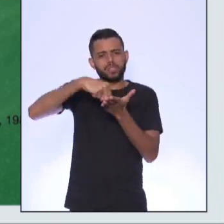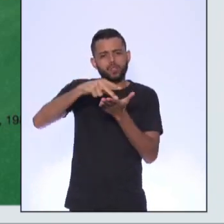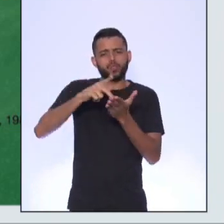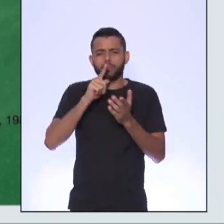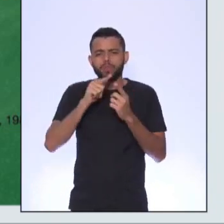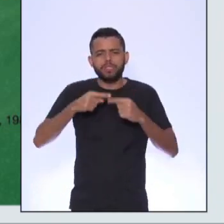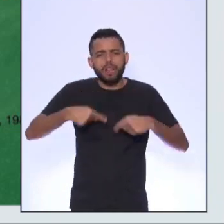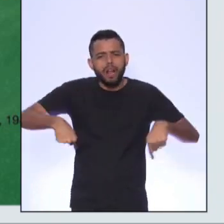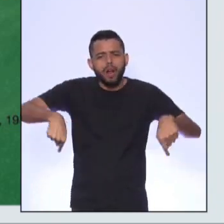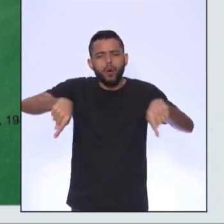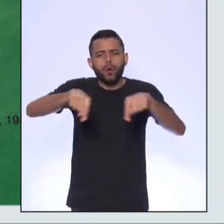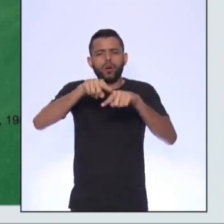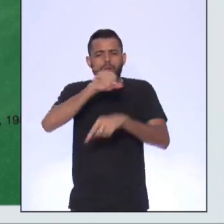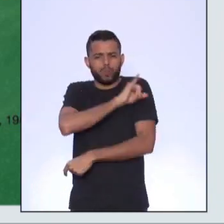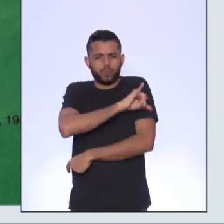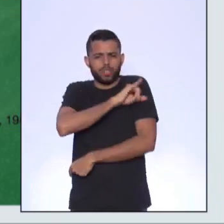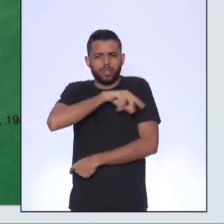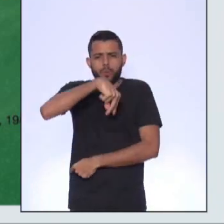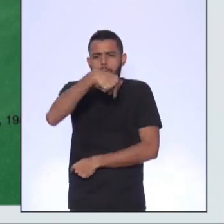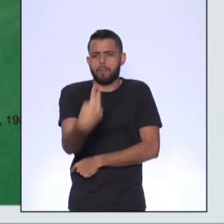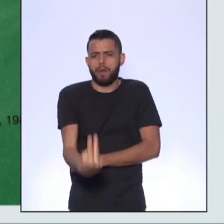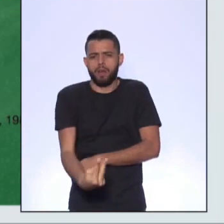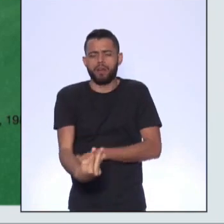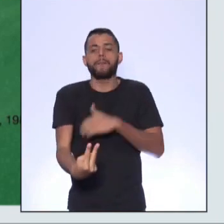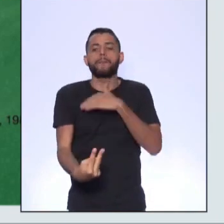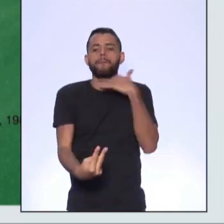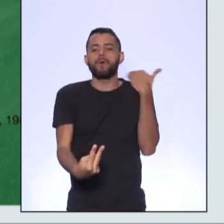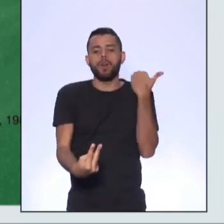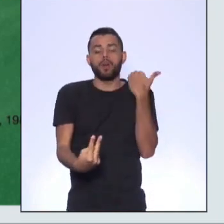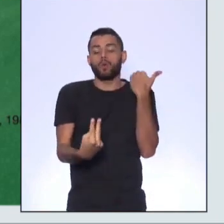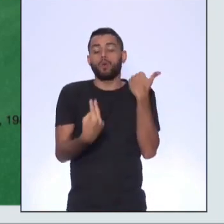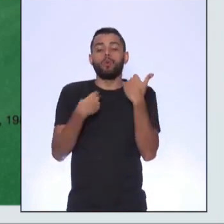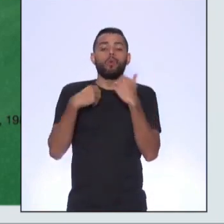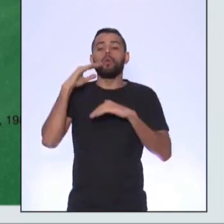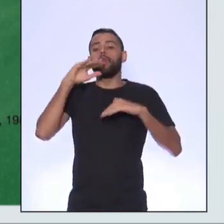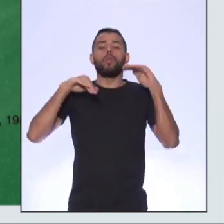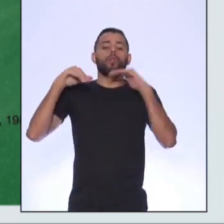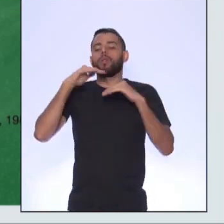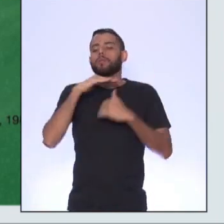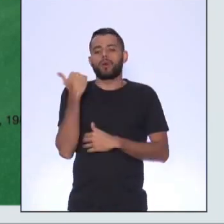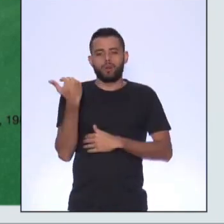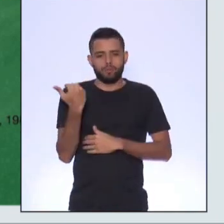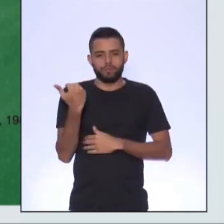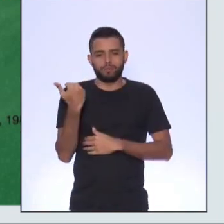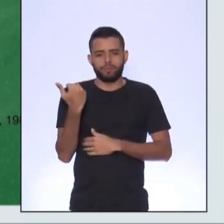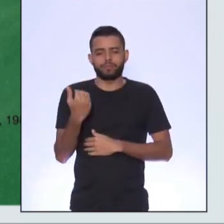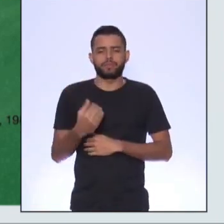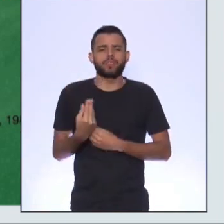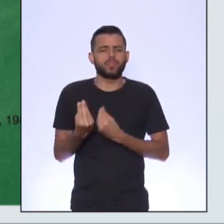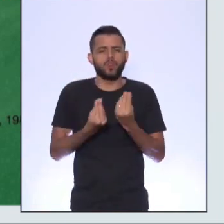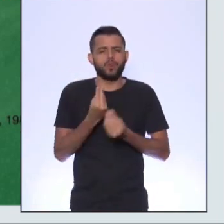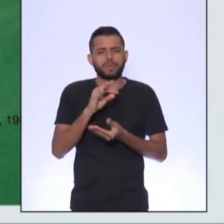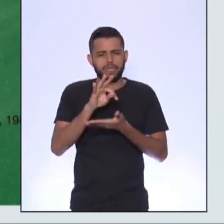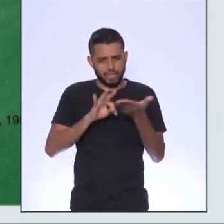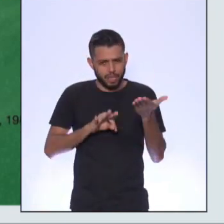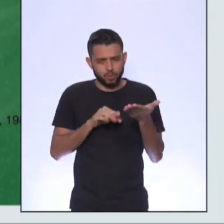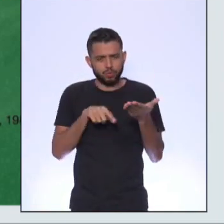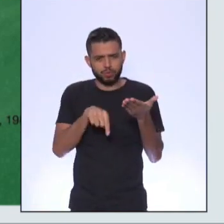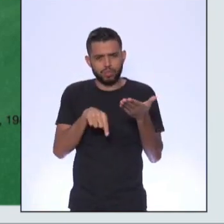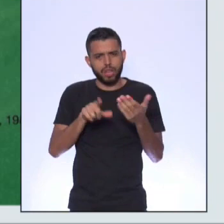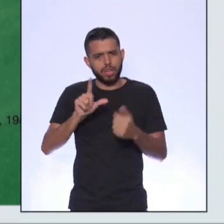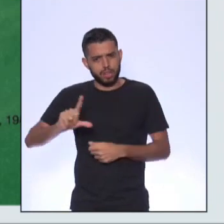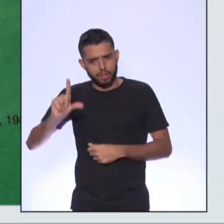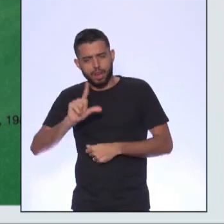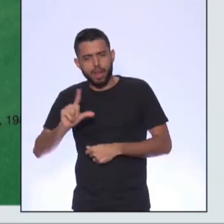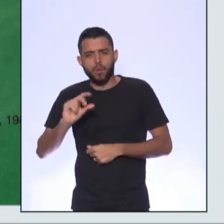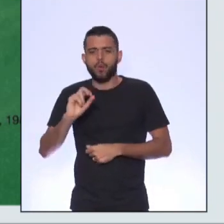afogado. E aí? Como você classificaria esse texto? Isso aqui é um texto literário ou é